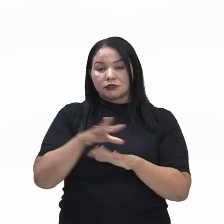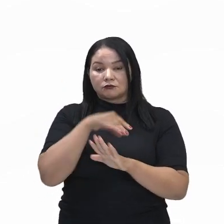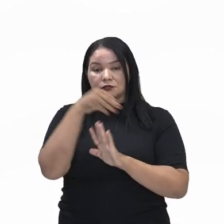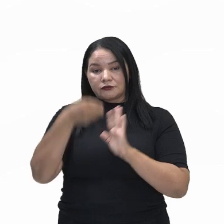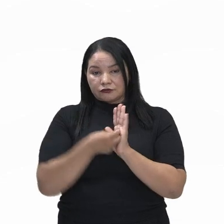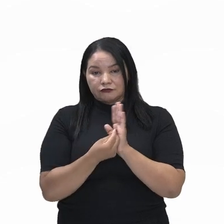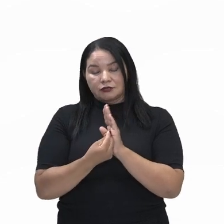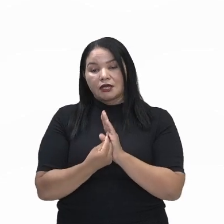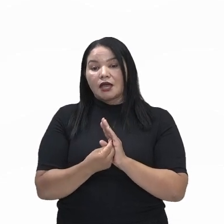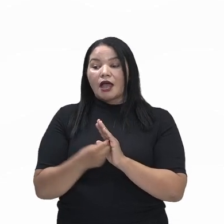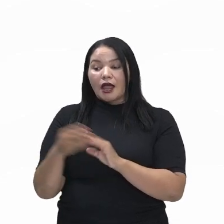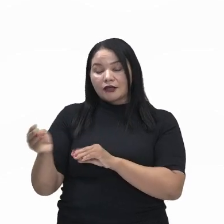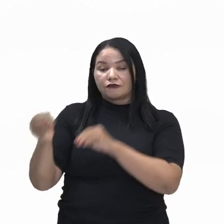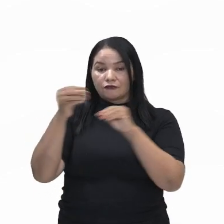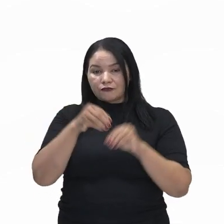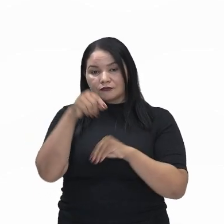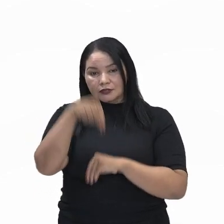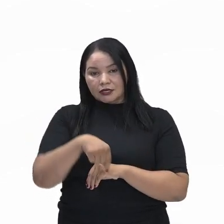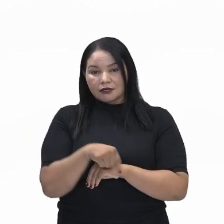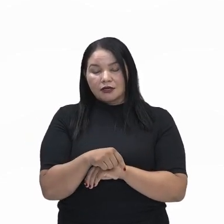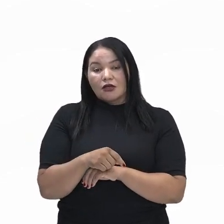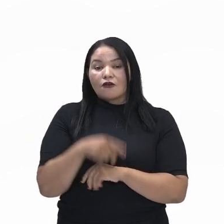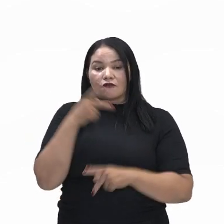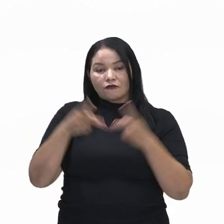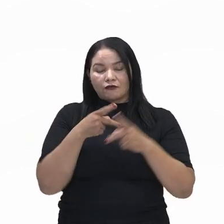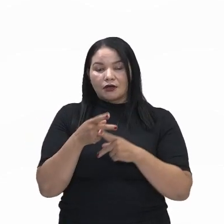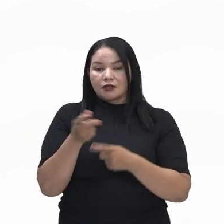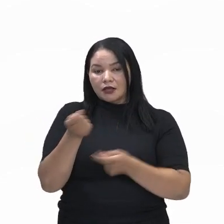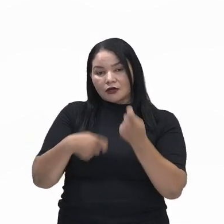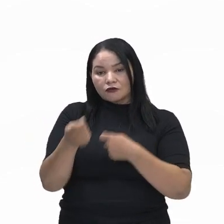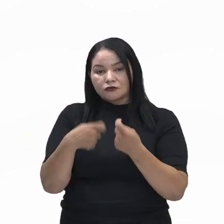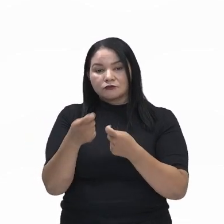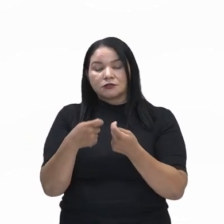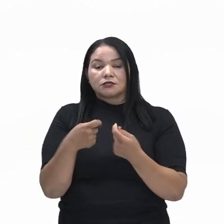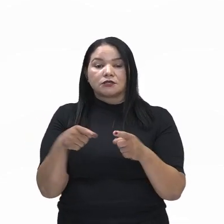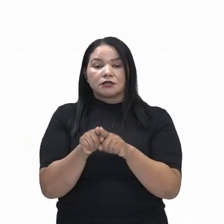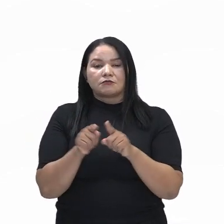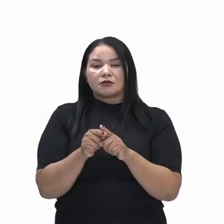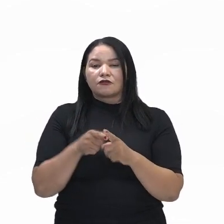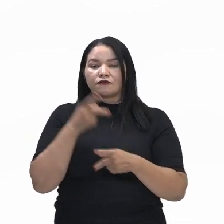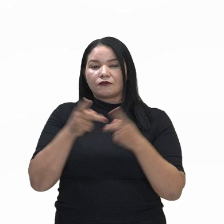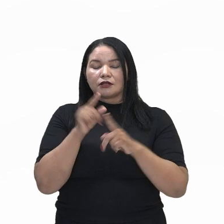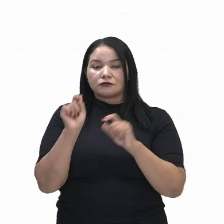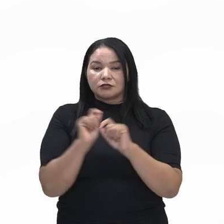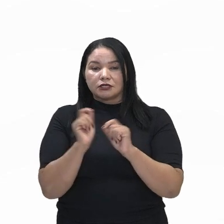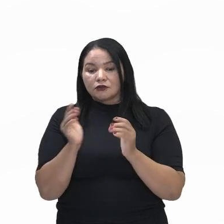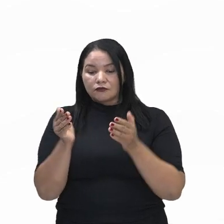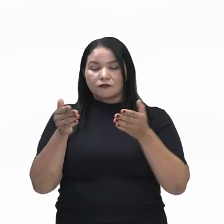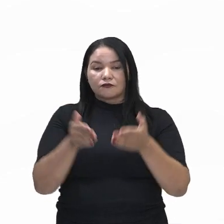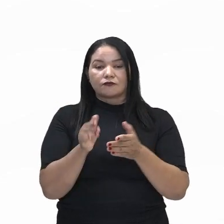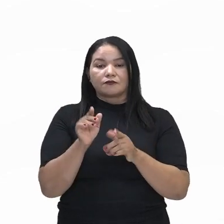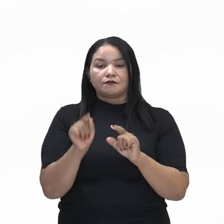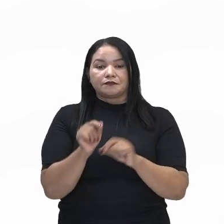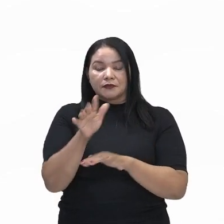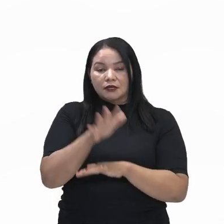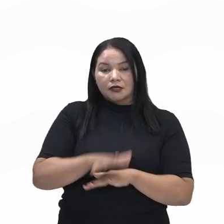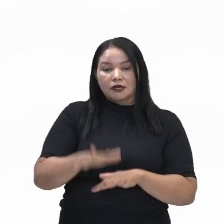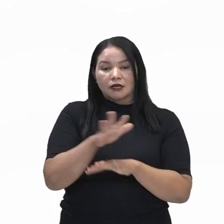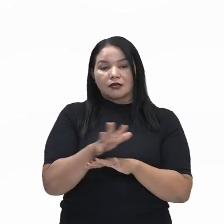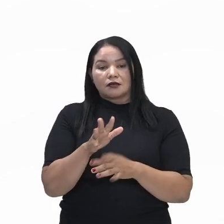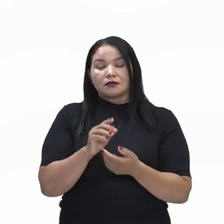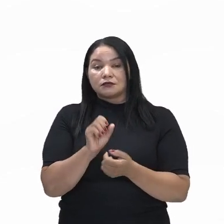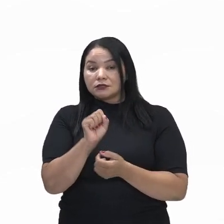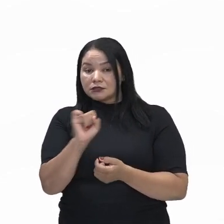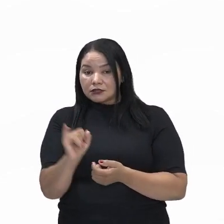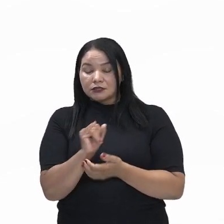cá. Então, quando se fala de economia artificial, se fala também dessa questão de quando houver o corte desses